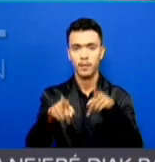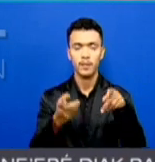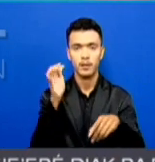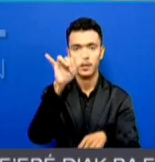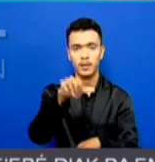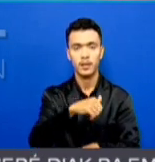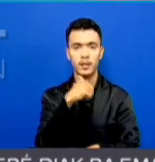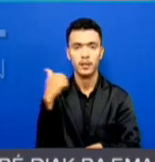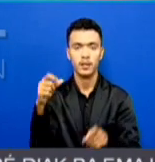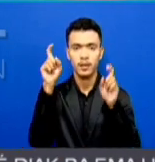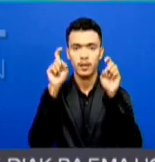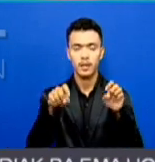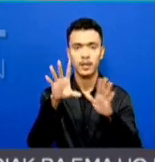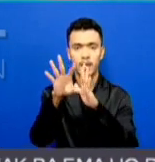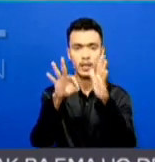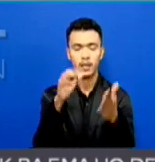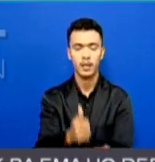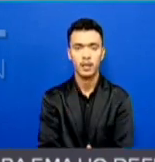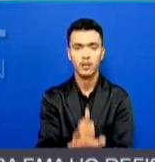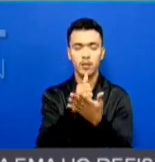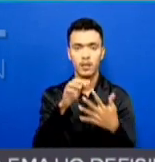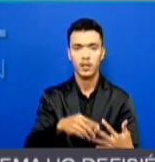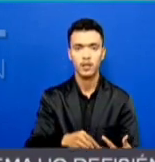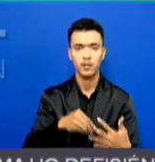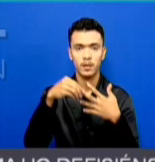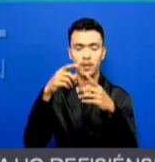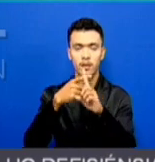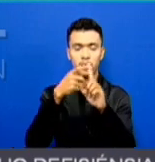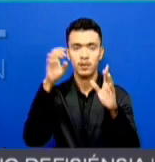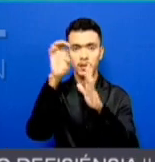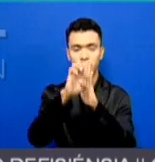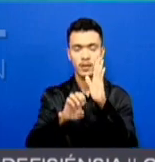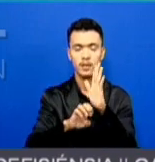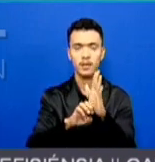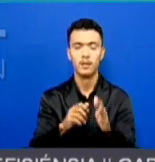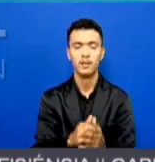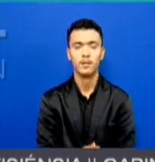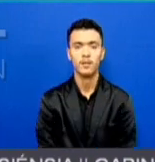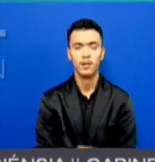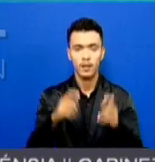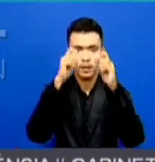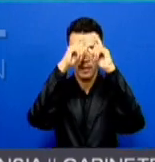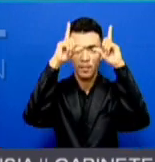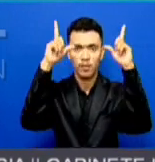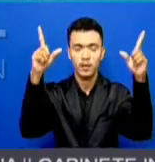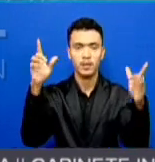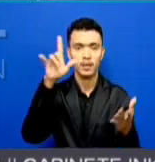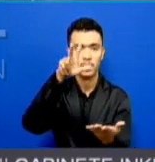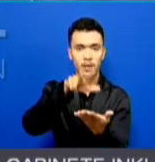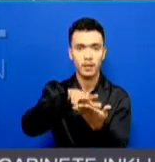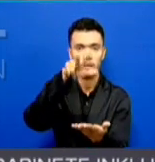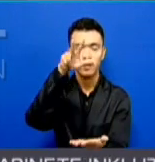Não mostrem que retam tratamento especial russo estado. E a parte selo, Timor-Leste mostra ratifica